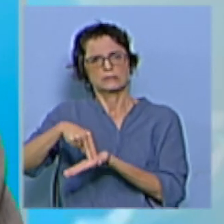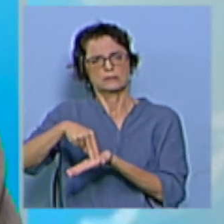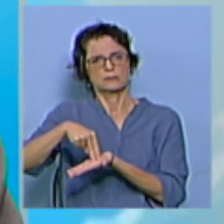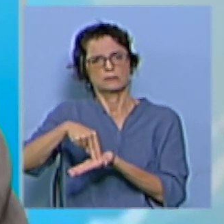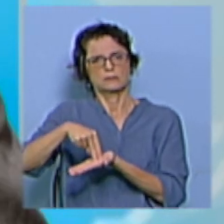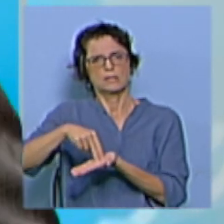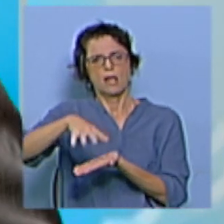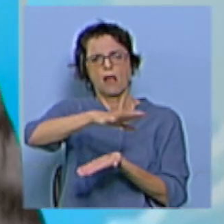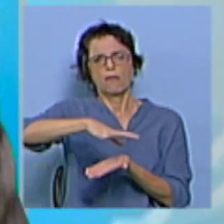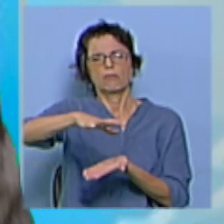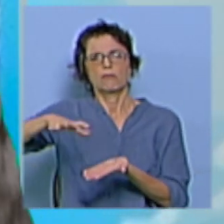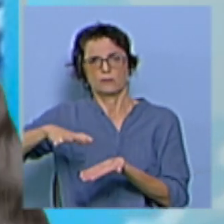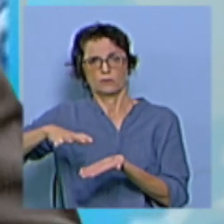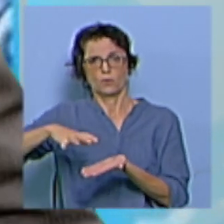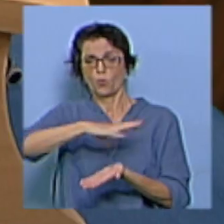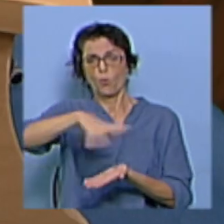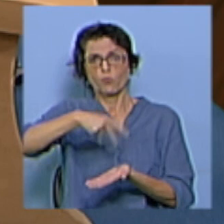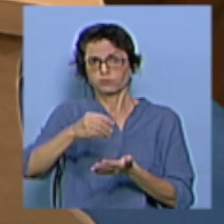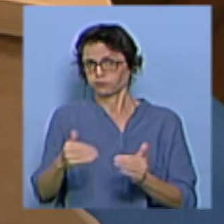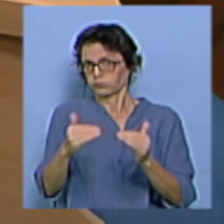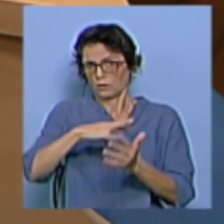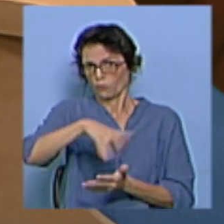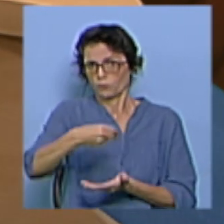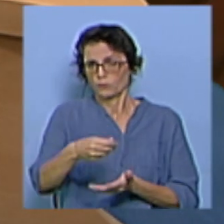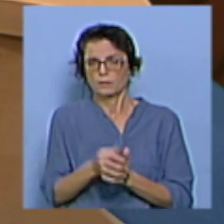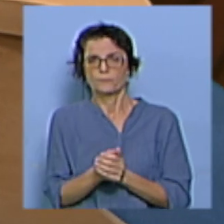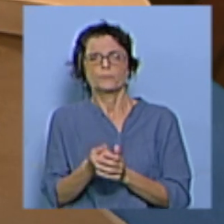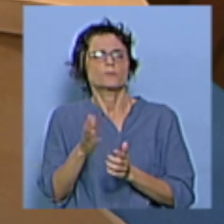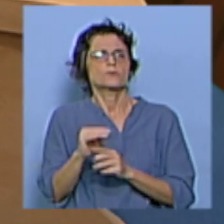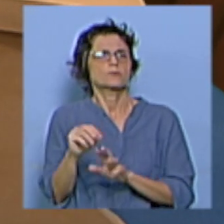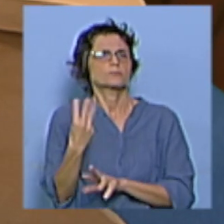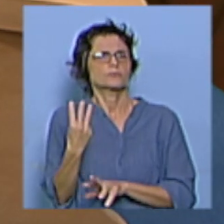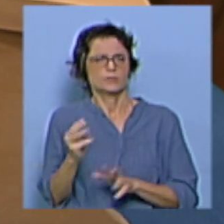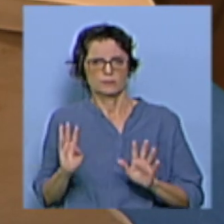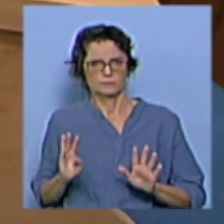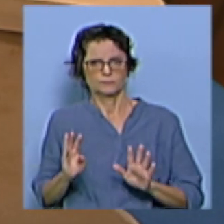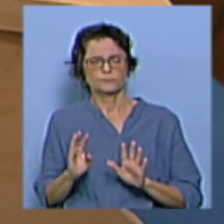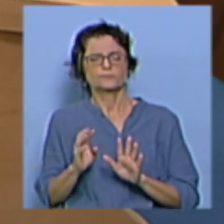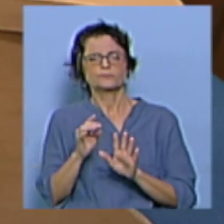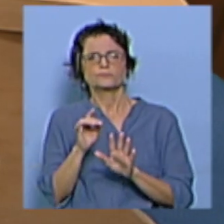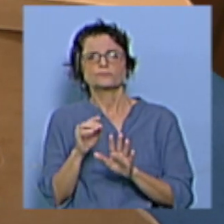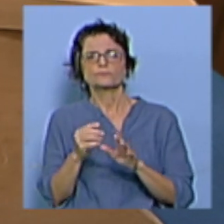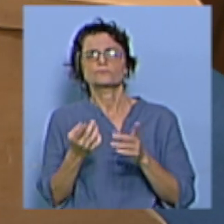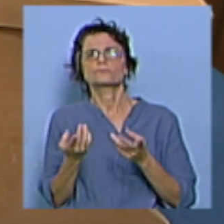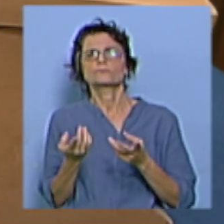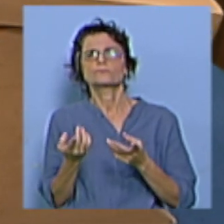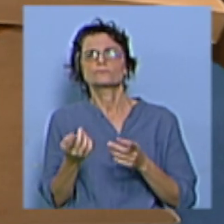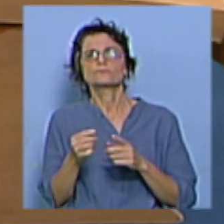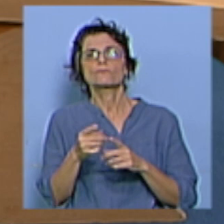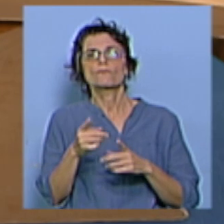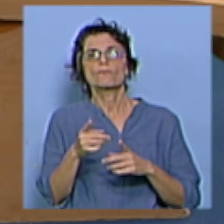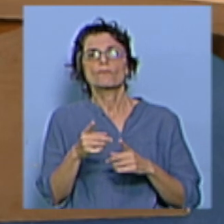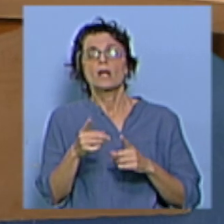diversos territórios por esse mundo além. Eu vou fazer a evocação de 3 apenas deles, sem descurar e sem descuidar dos outros. Na